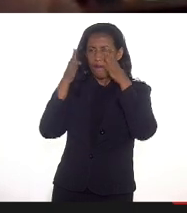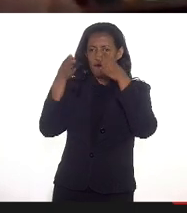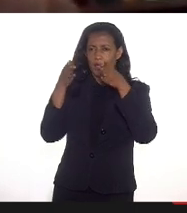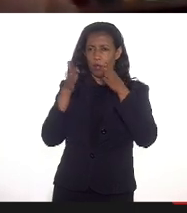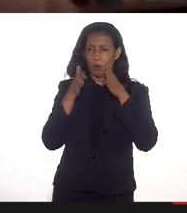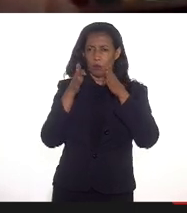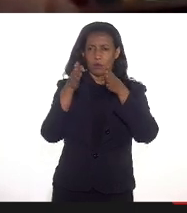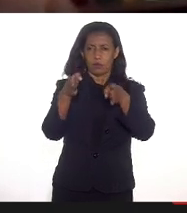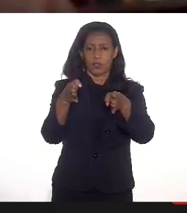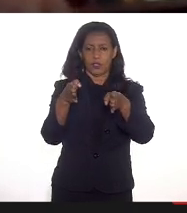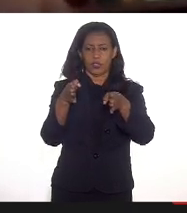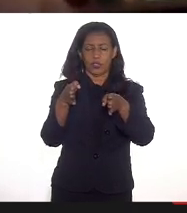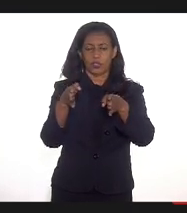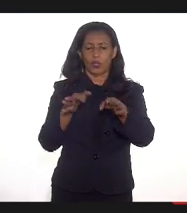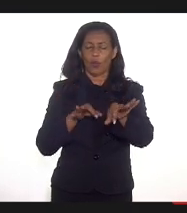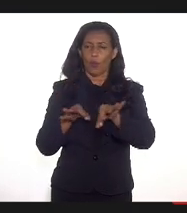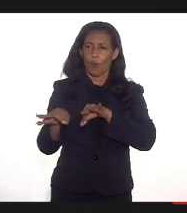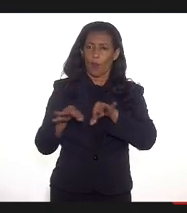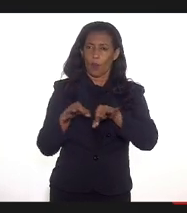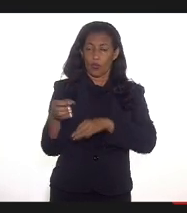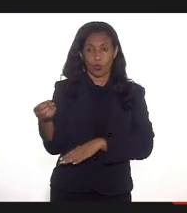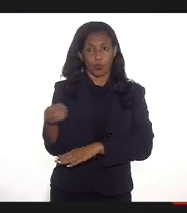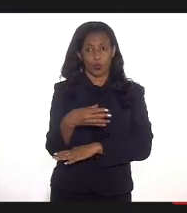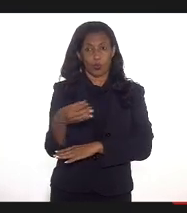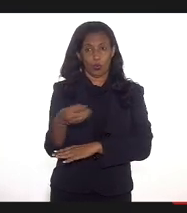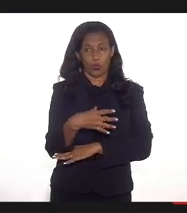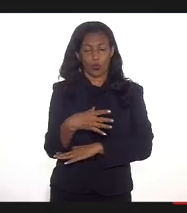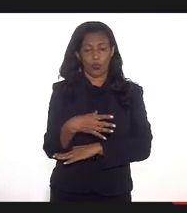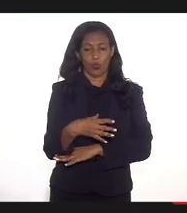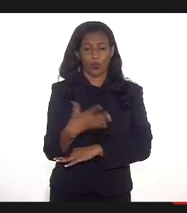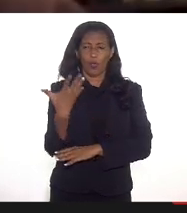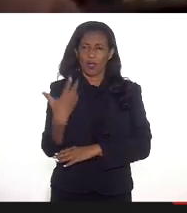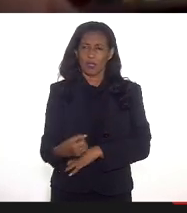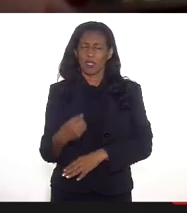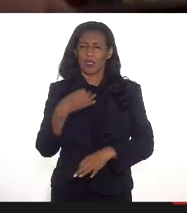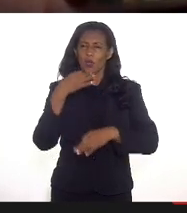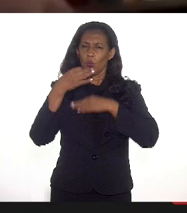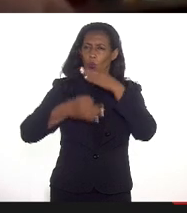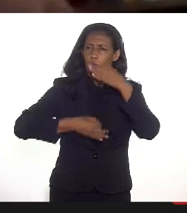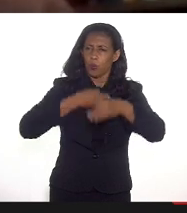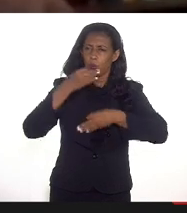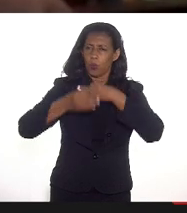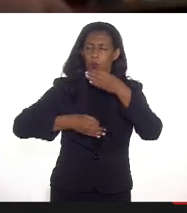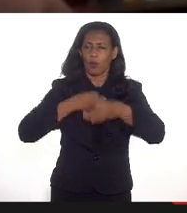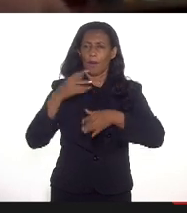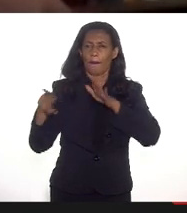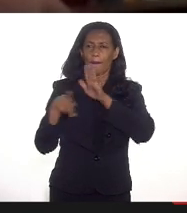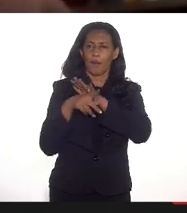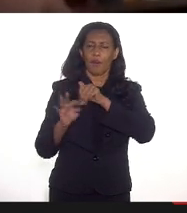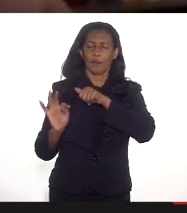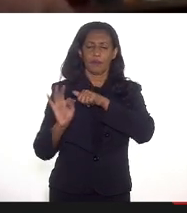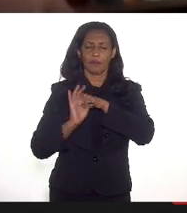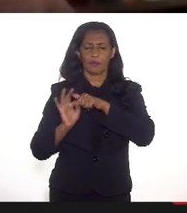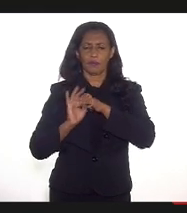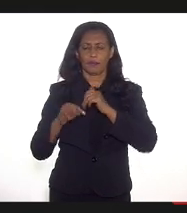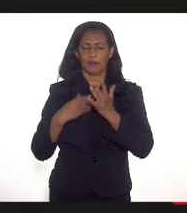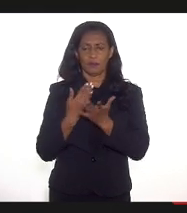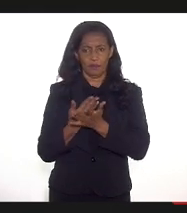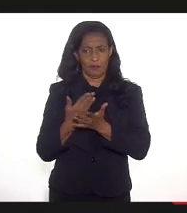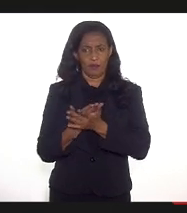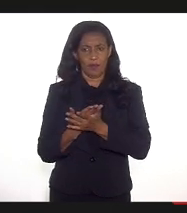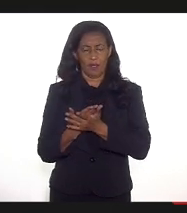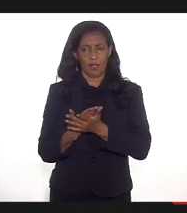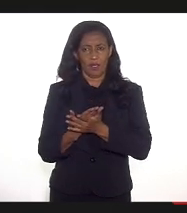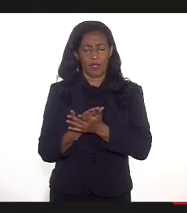para a FAETEC, levando em consideração, né, a vocação da FAETEC e a vocação